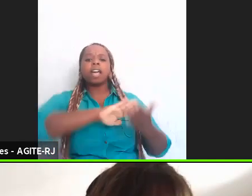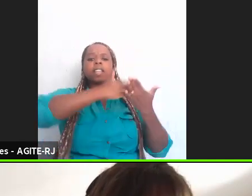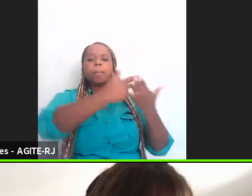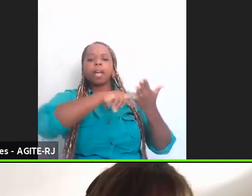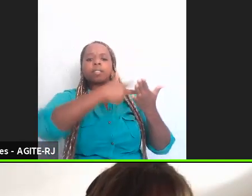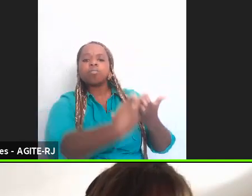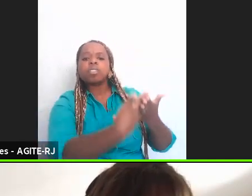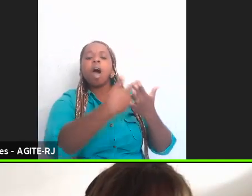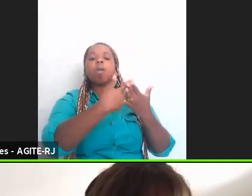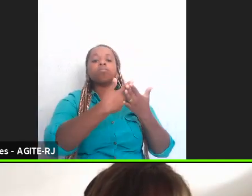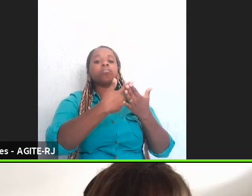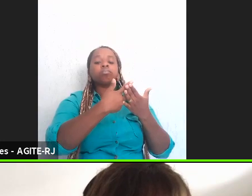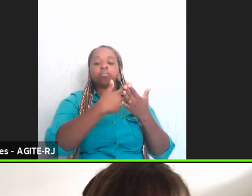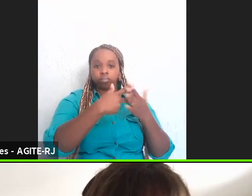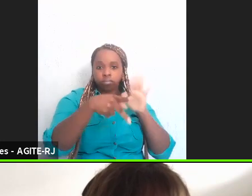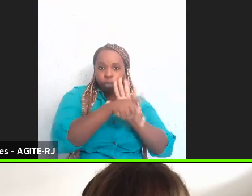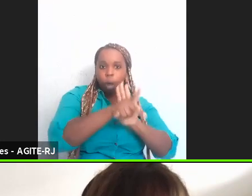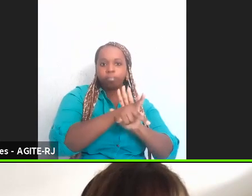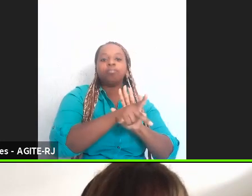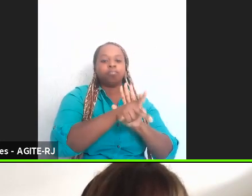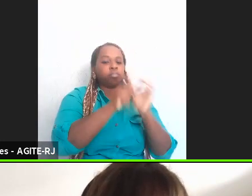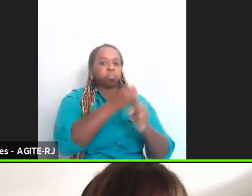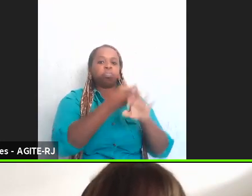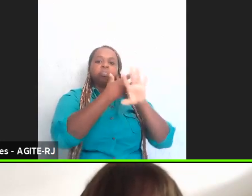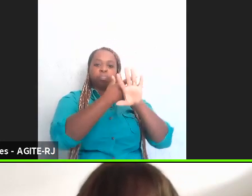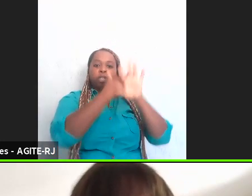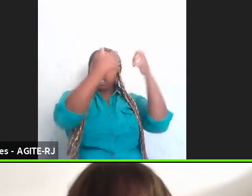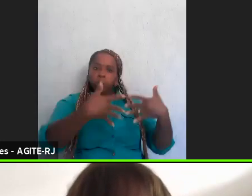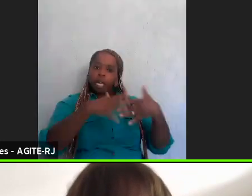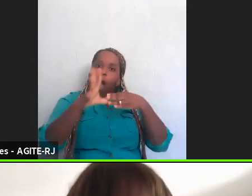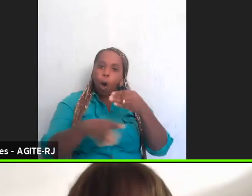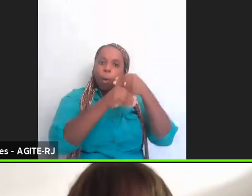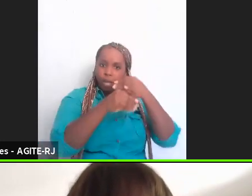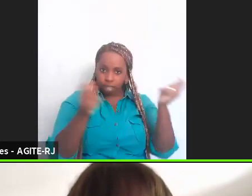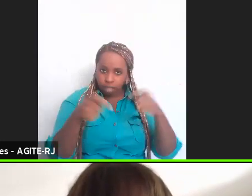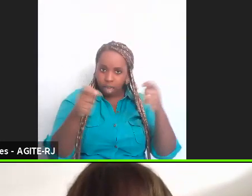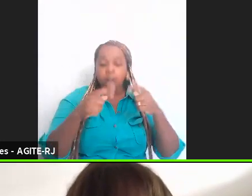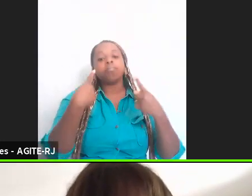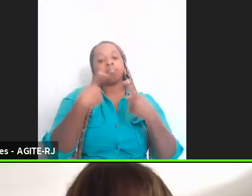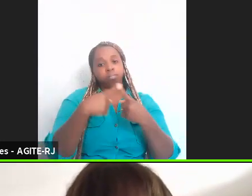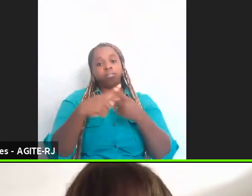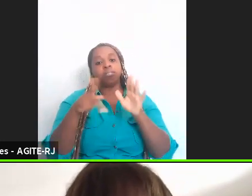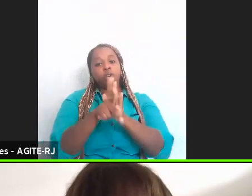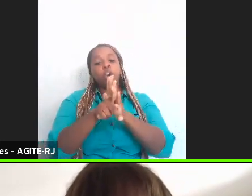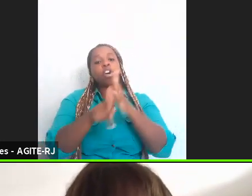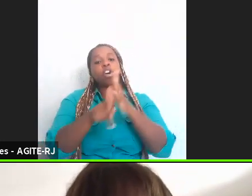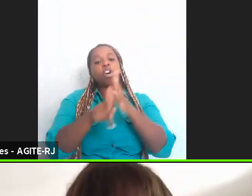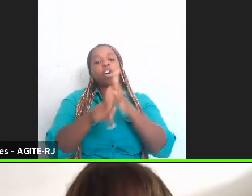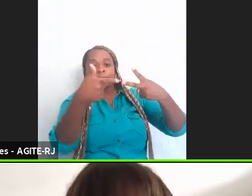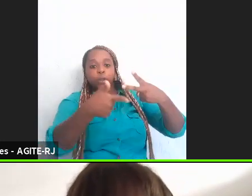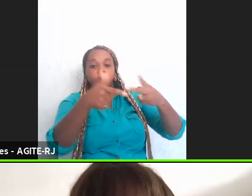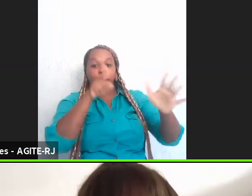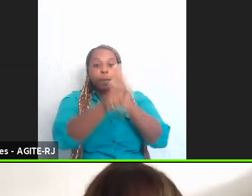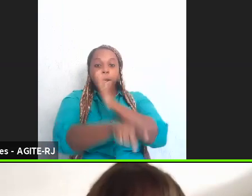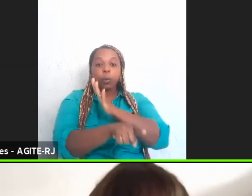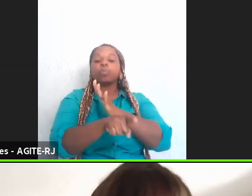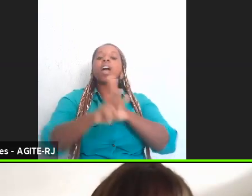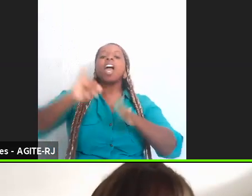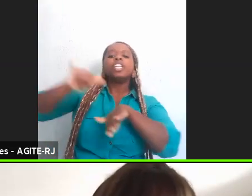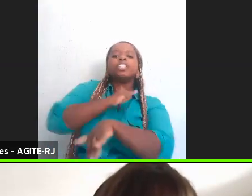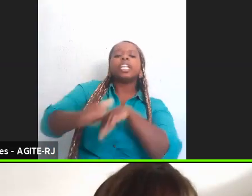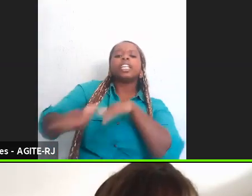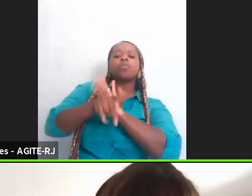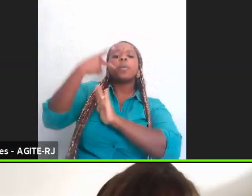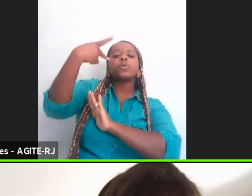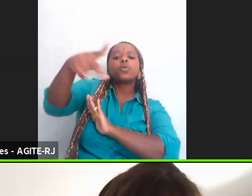Acho que você já disse um pouquinho, mas se quiser complementar. E pode juntar com a segunda pergunta, que é: que estratégias você